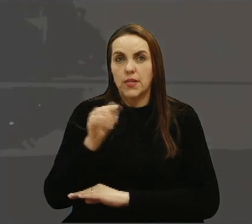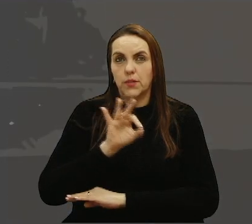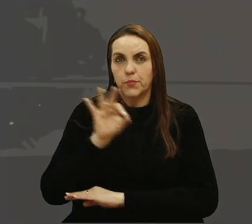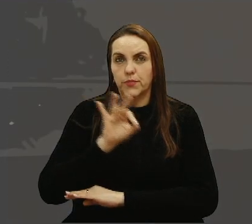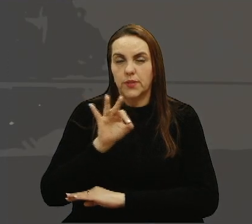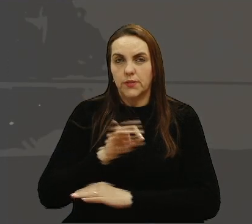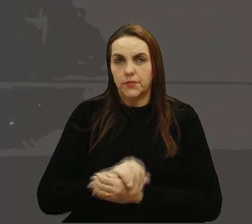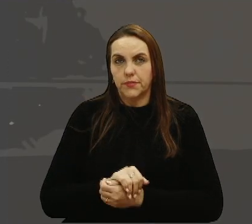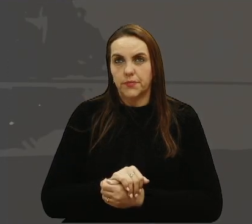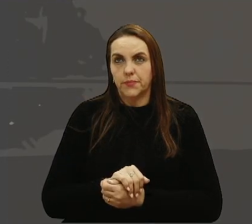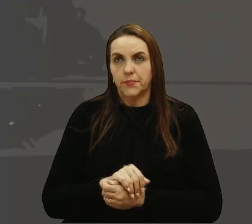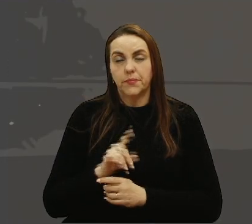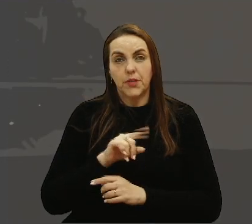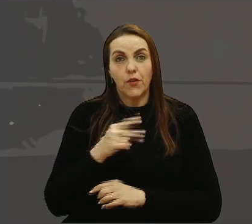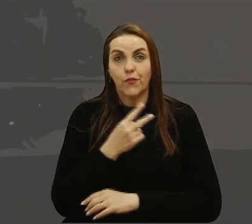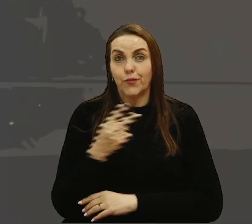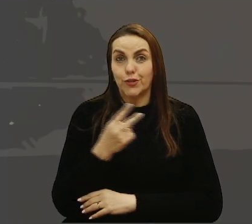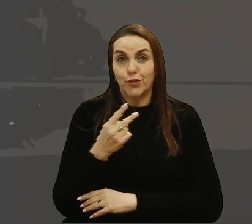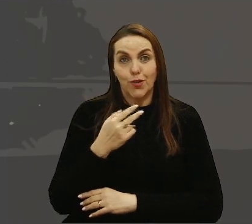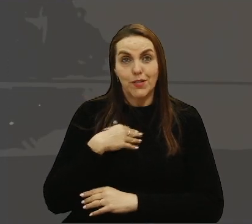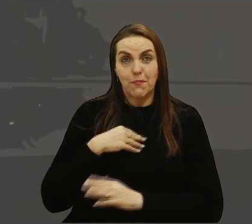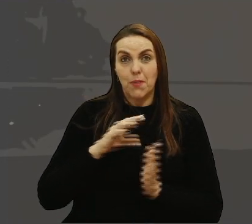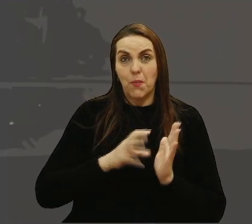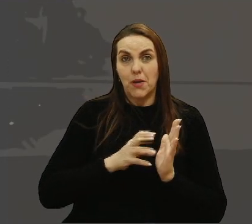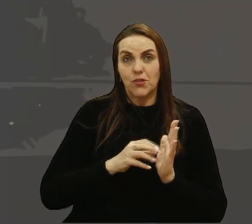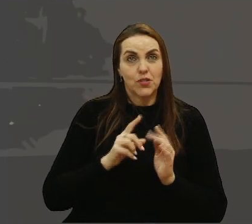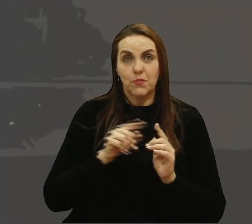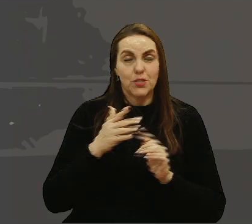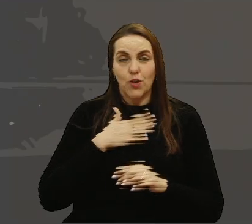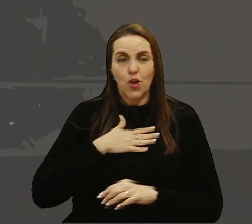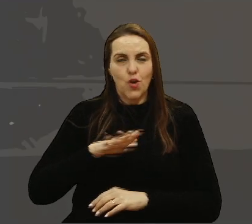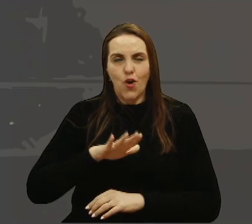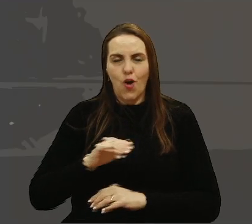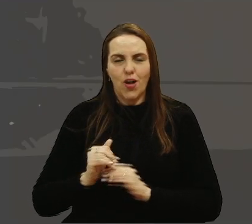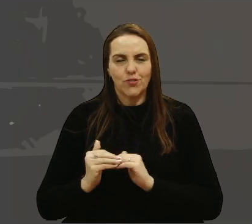22,17%. Embora 22 seja do meu partido, eu não gosto desse aumento não, vereador.